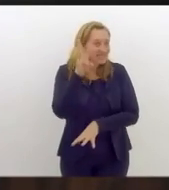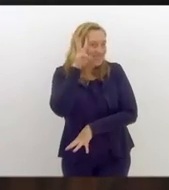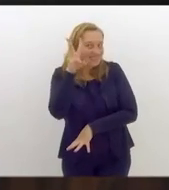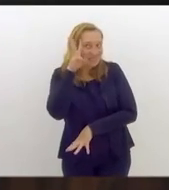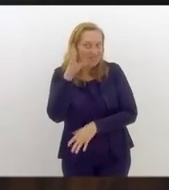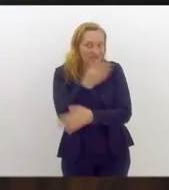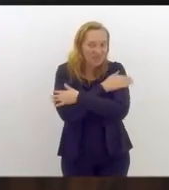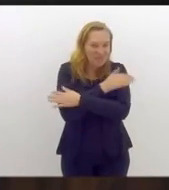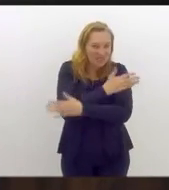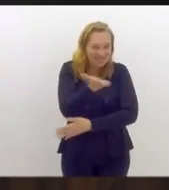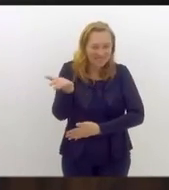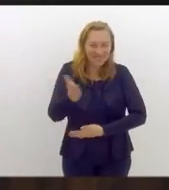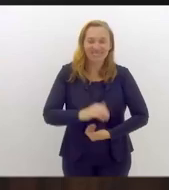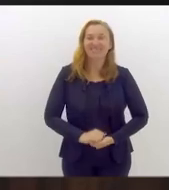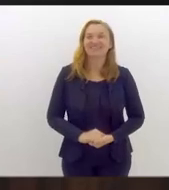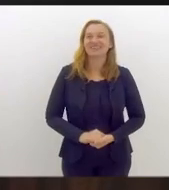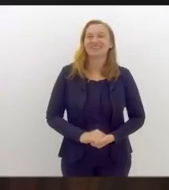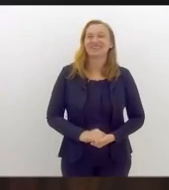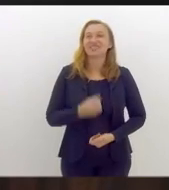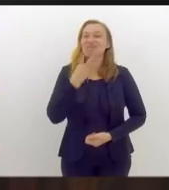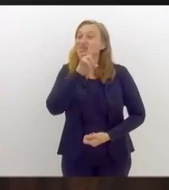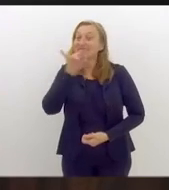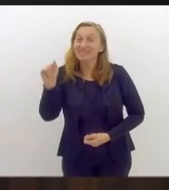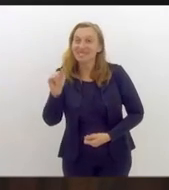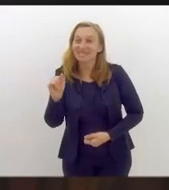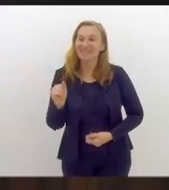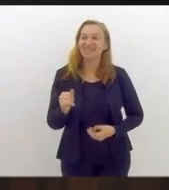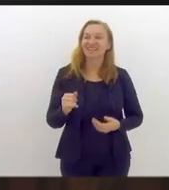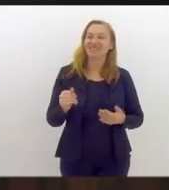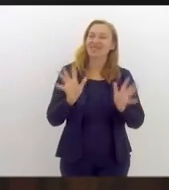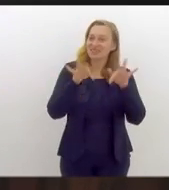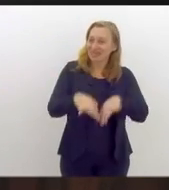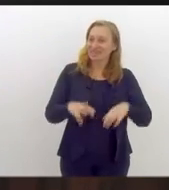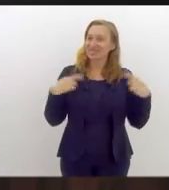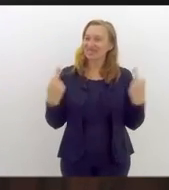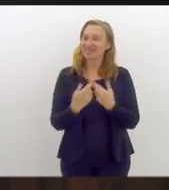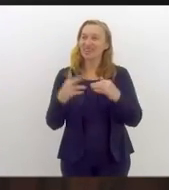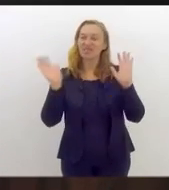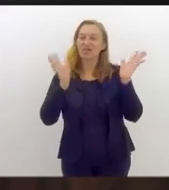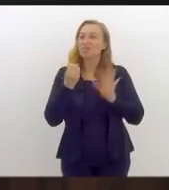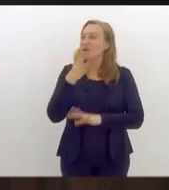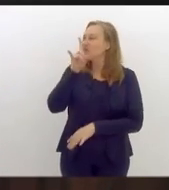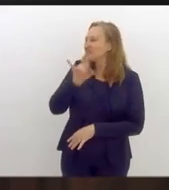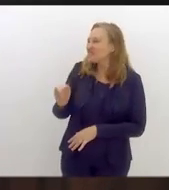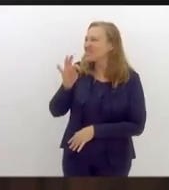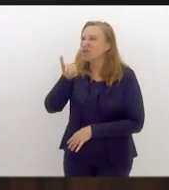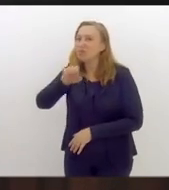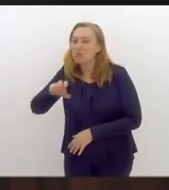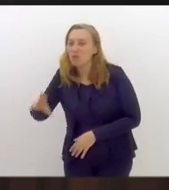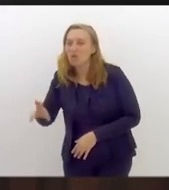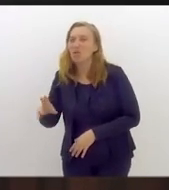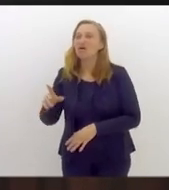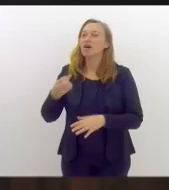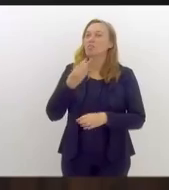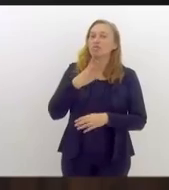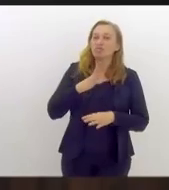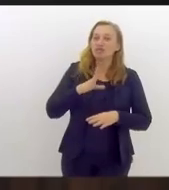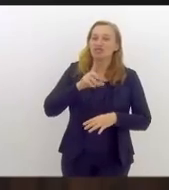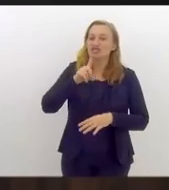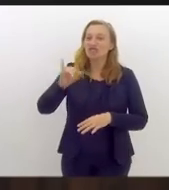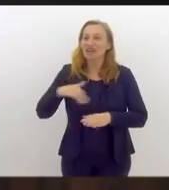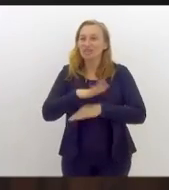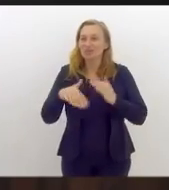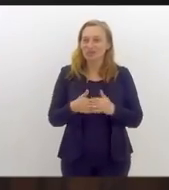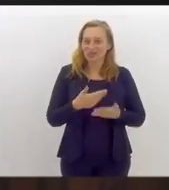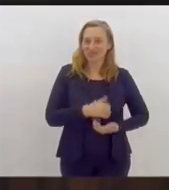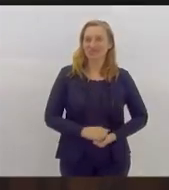Um abraço. Bom dia. Está encerrada a sessão. Bom dia, SAMU. Bom dia, funcionários. Bom dia a todos.